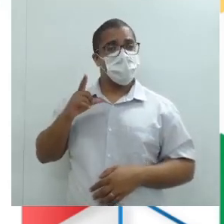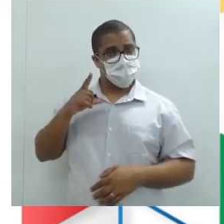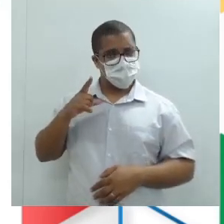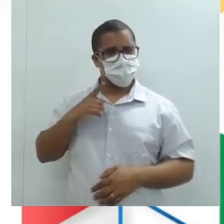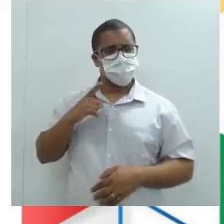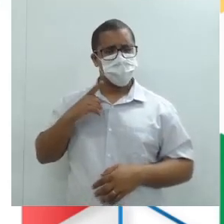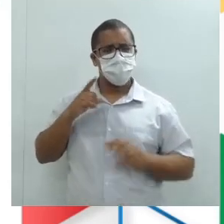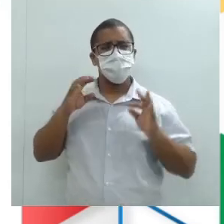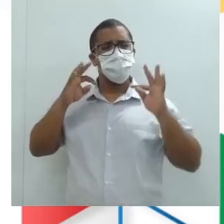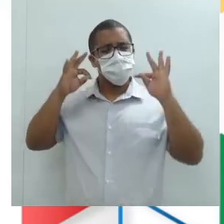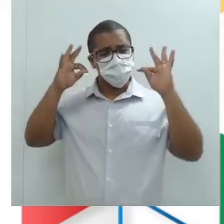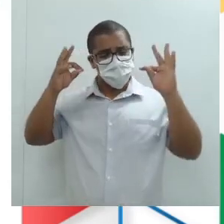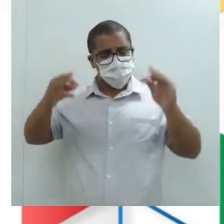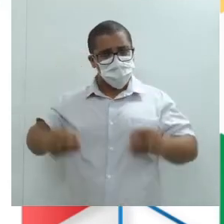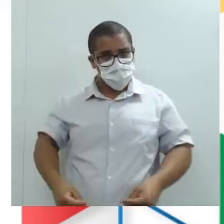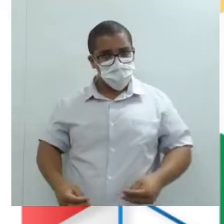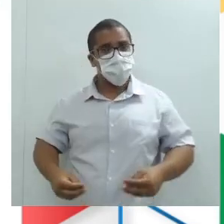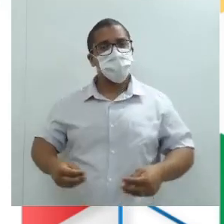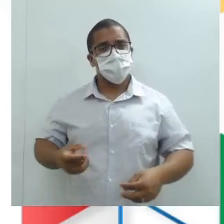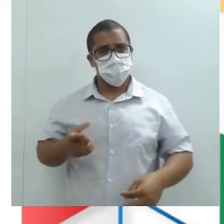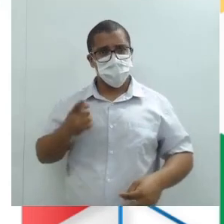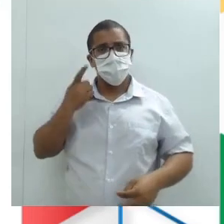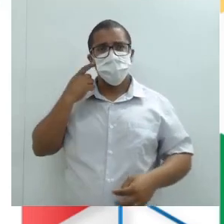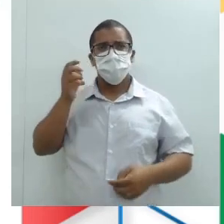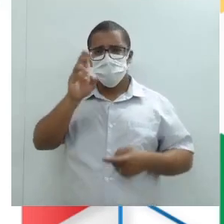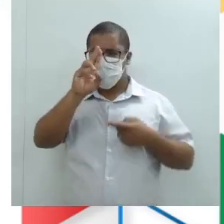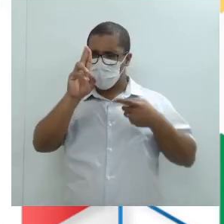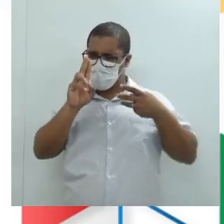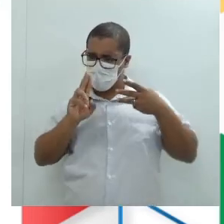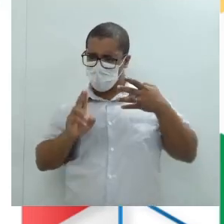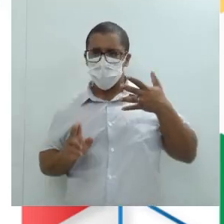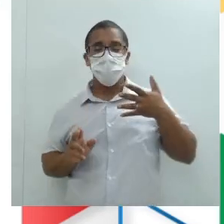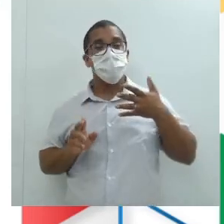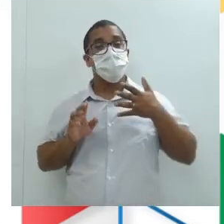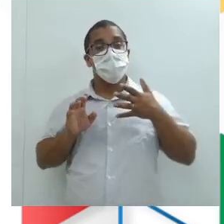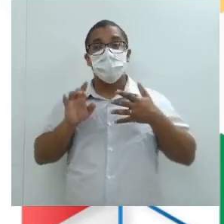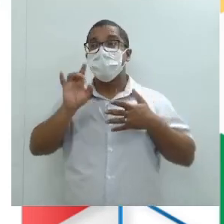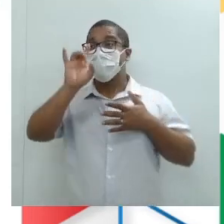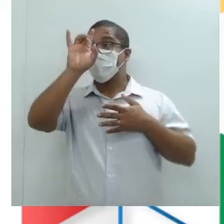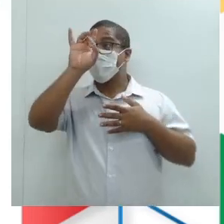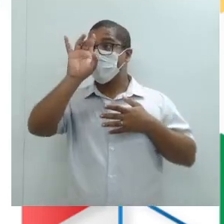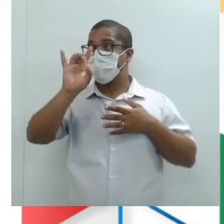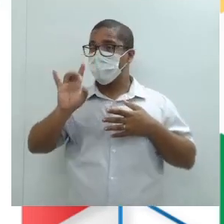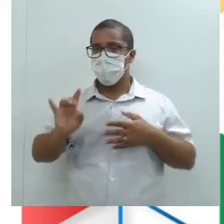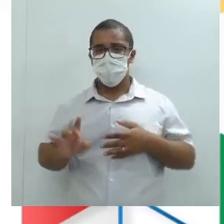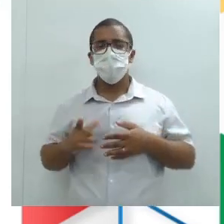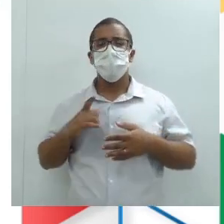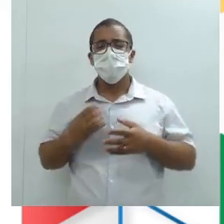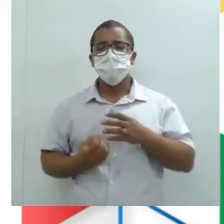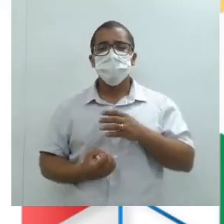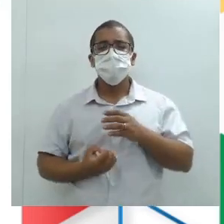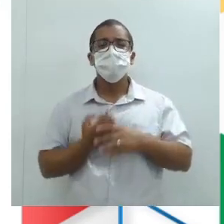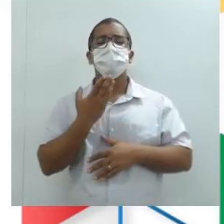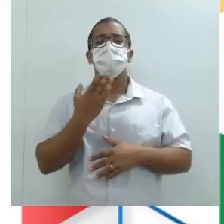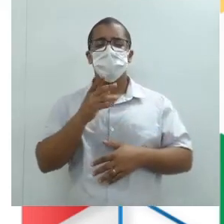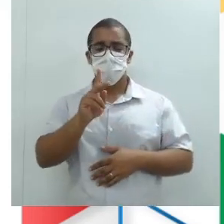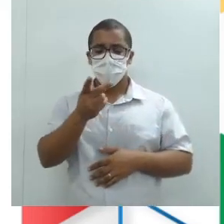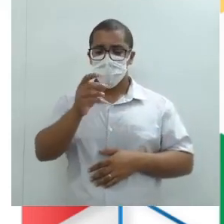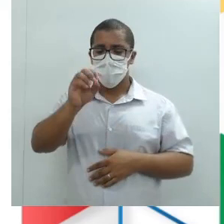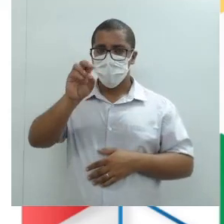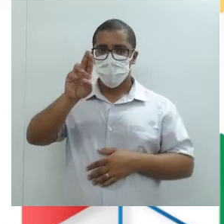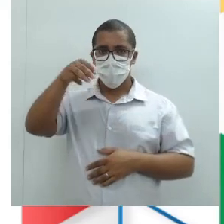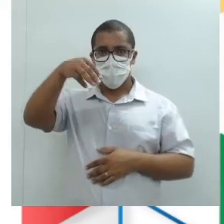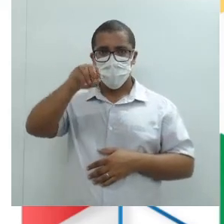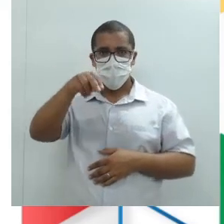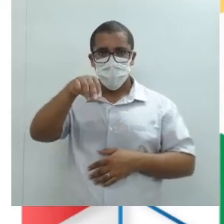todas essas organelas aí, esses órgãos, essas glândulas aí, elas vão produzir hormônios.